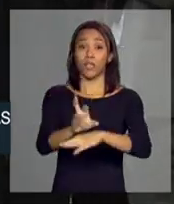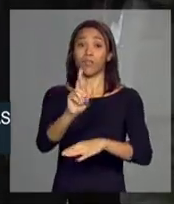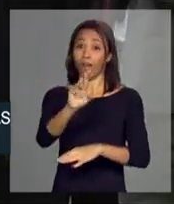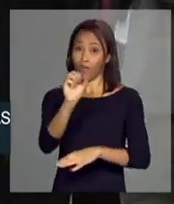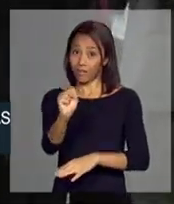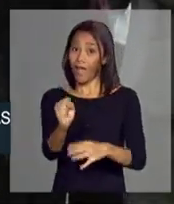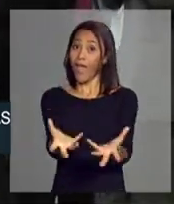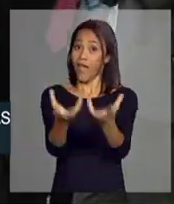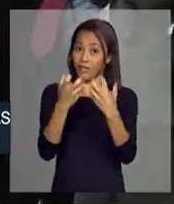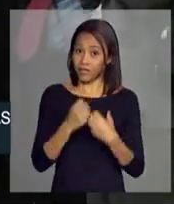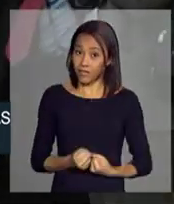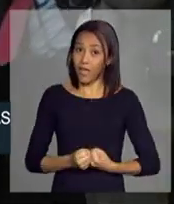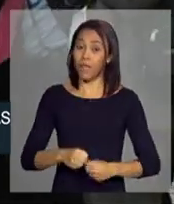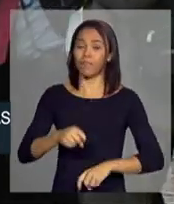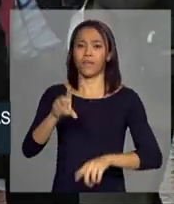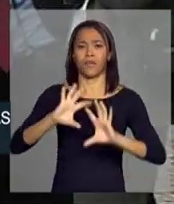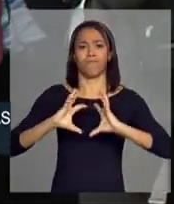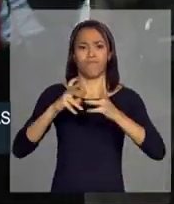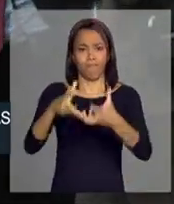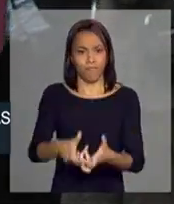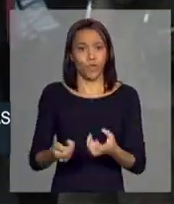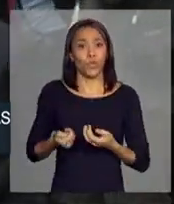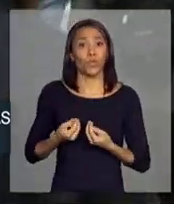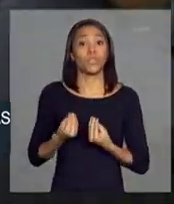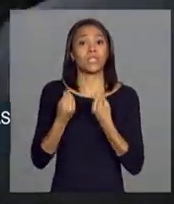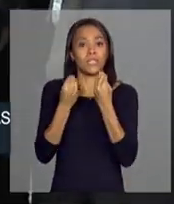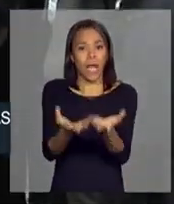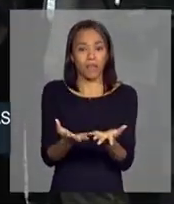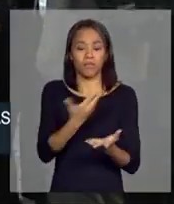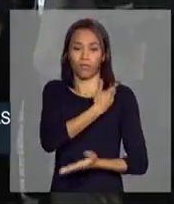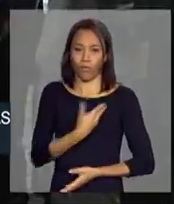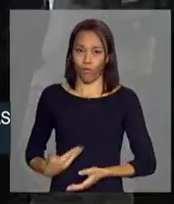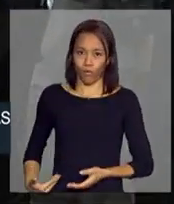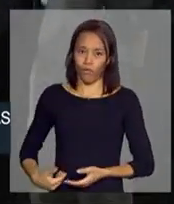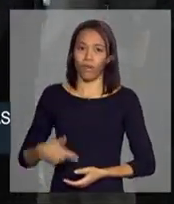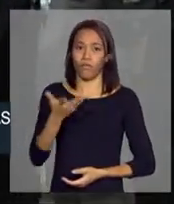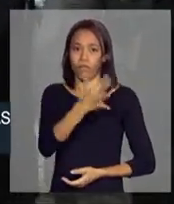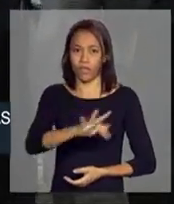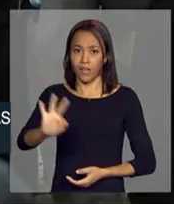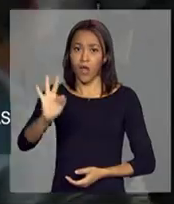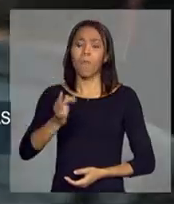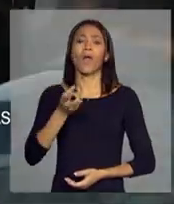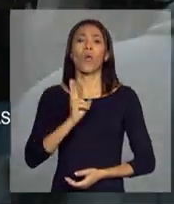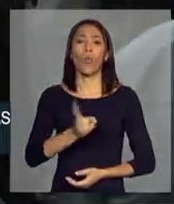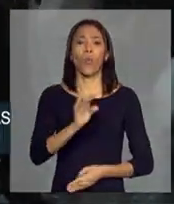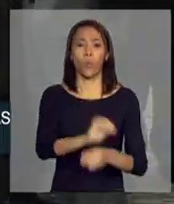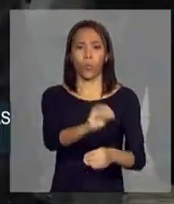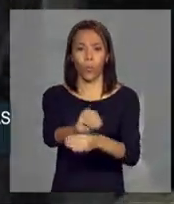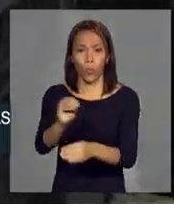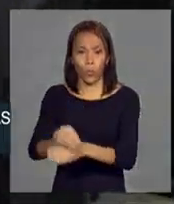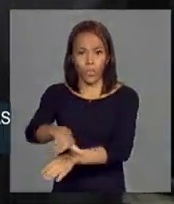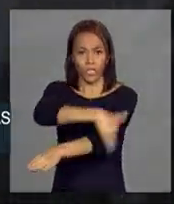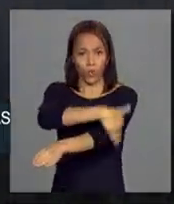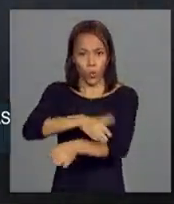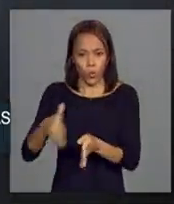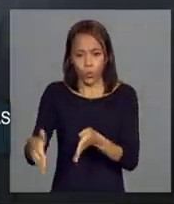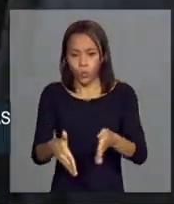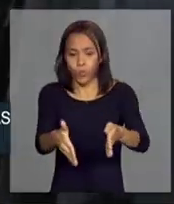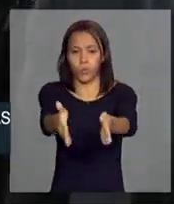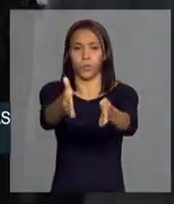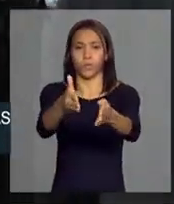máquinas doadas pelo governo federal para a manutenção de estradas vicinais